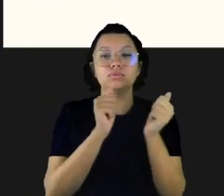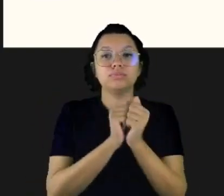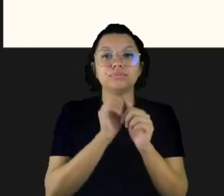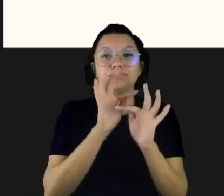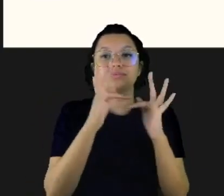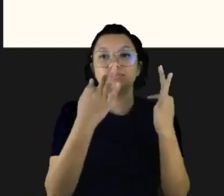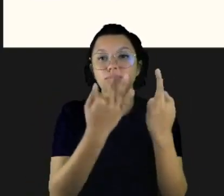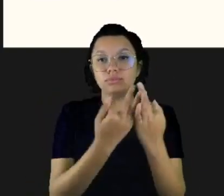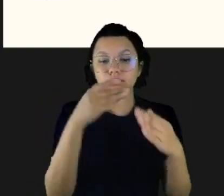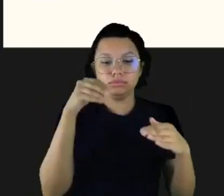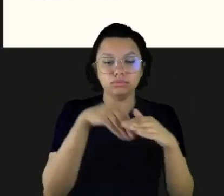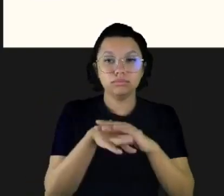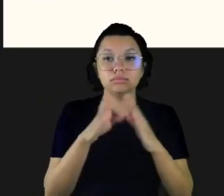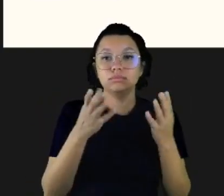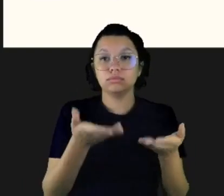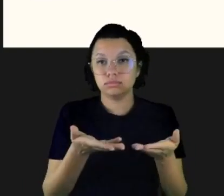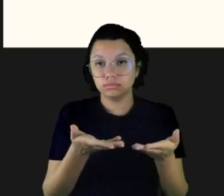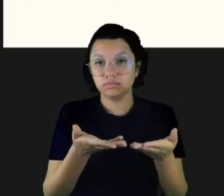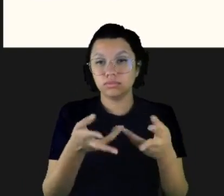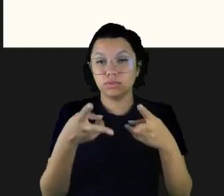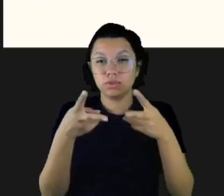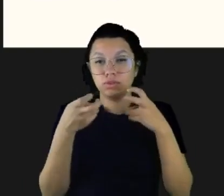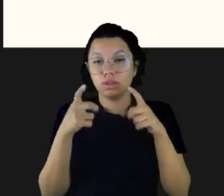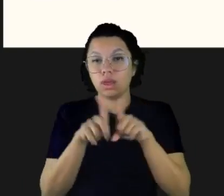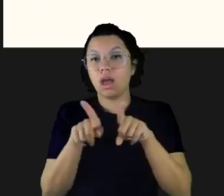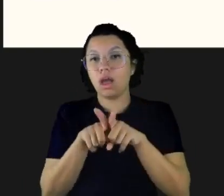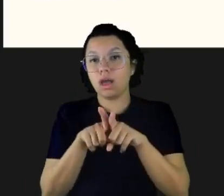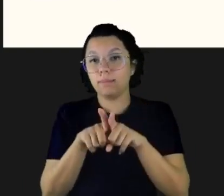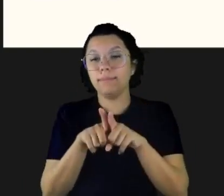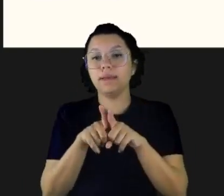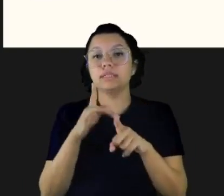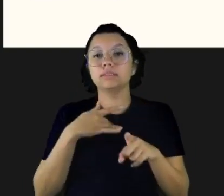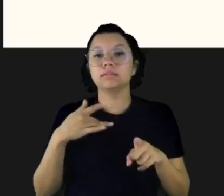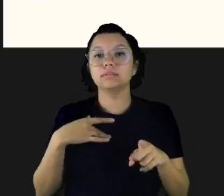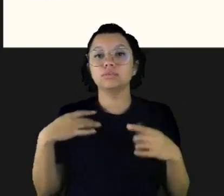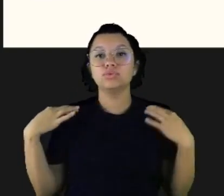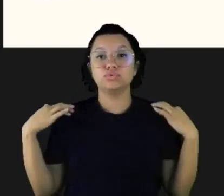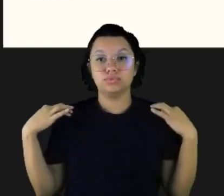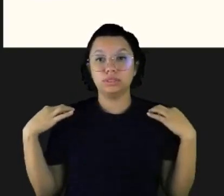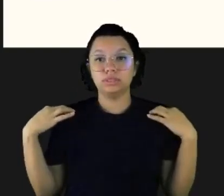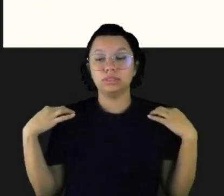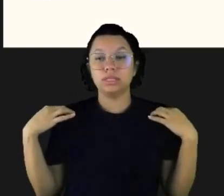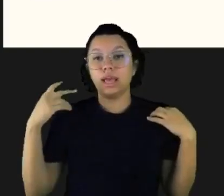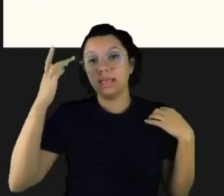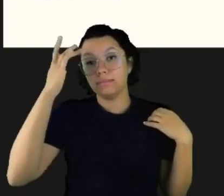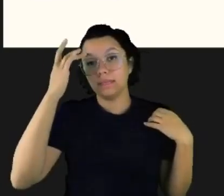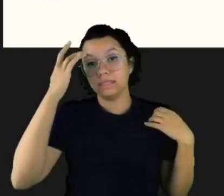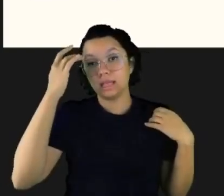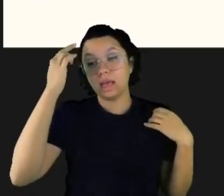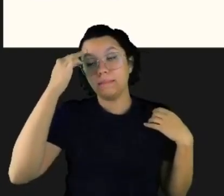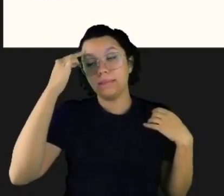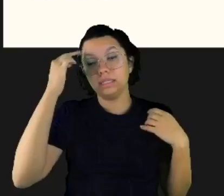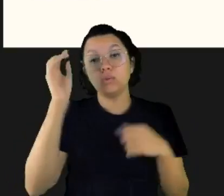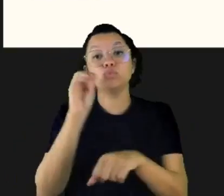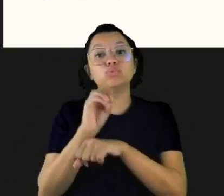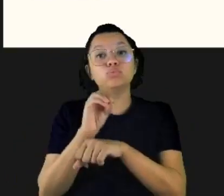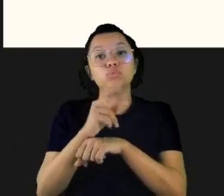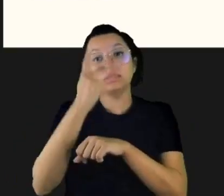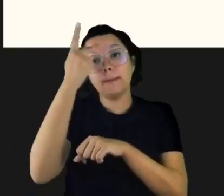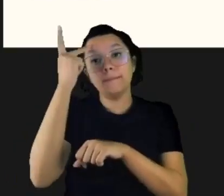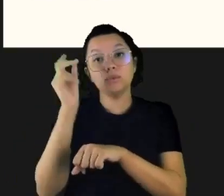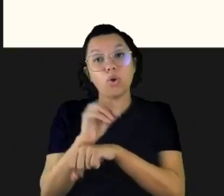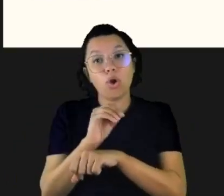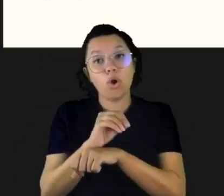aqui, considerando também a saúde física e mental do cuidador, que não pode em nenhum momento do processo